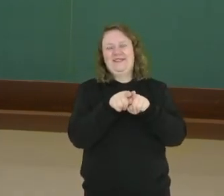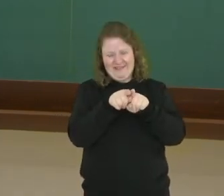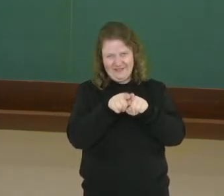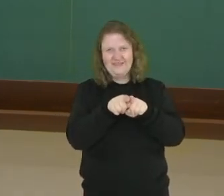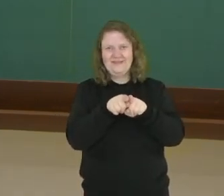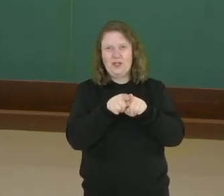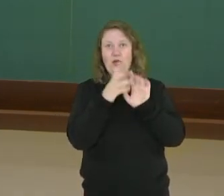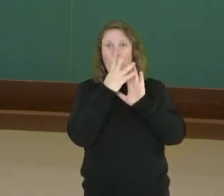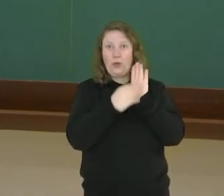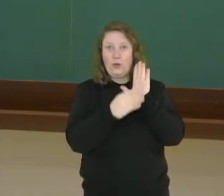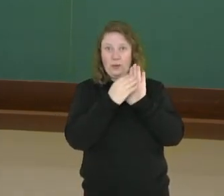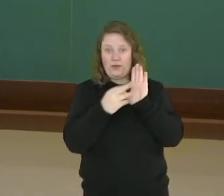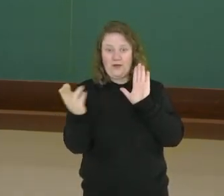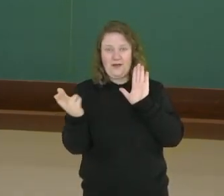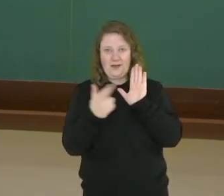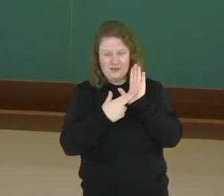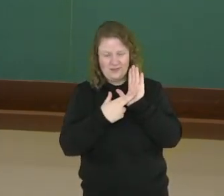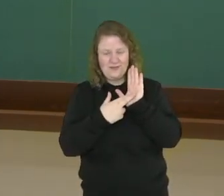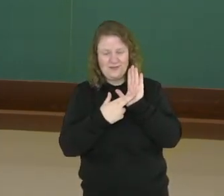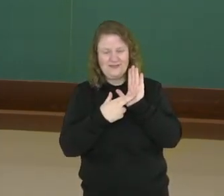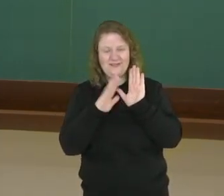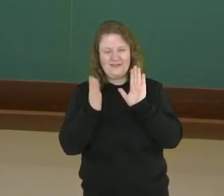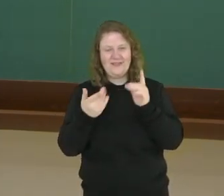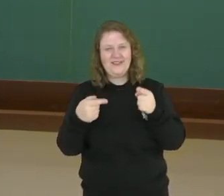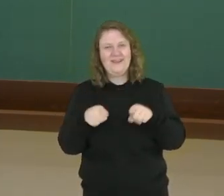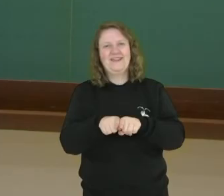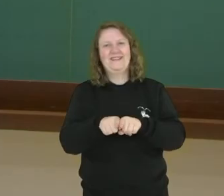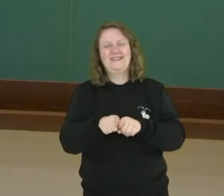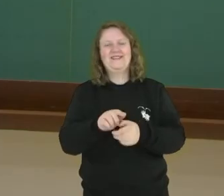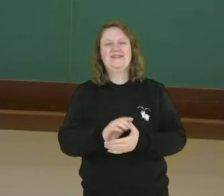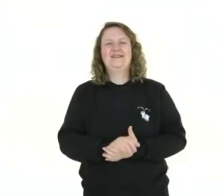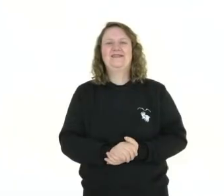você responder, e a gente já volta para conferir. Até já.